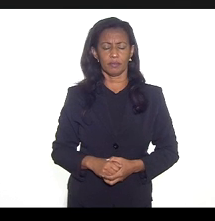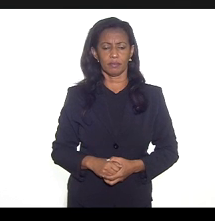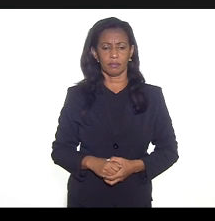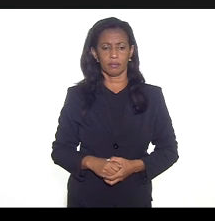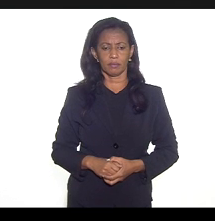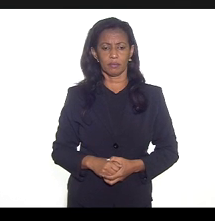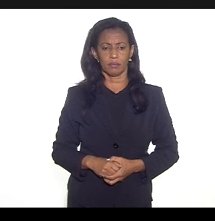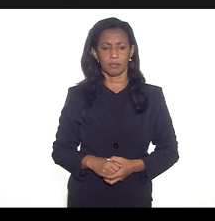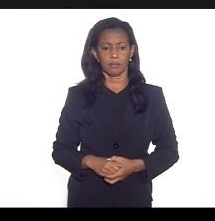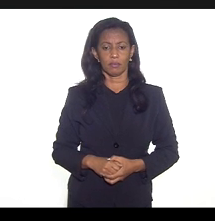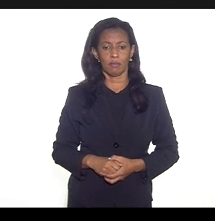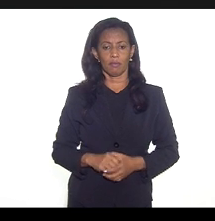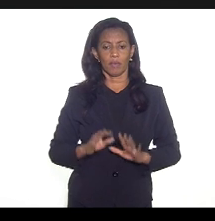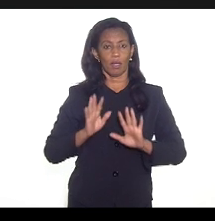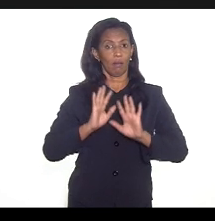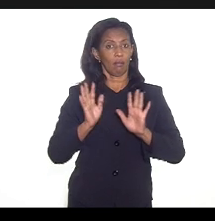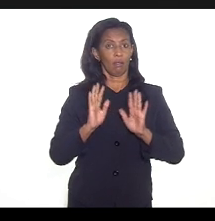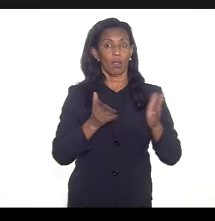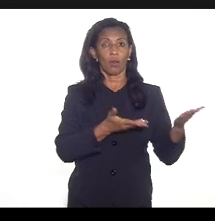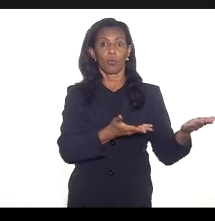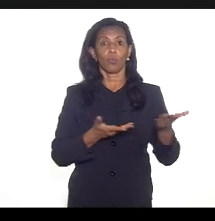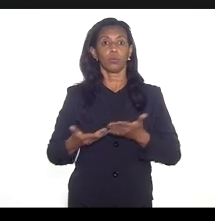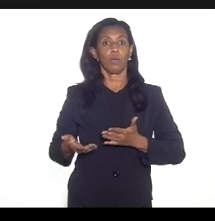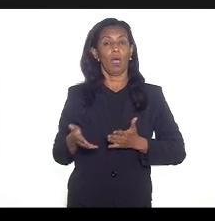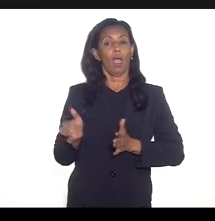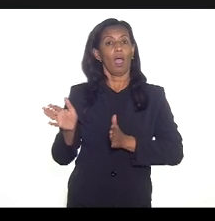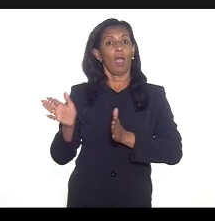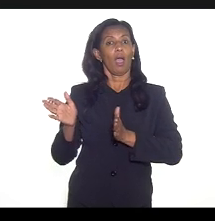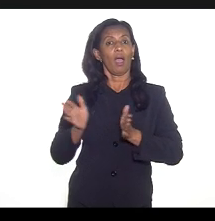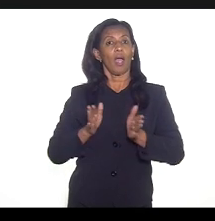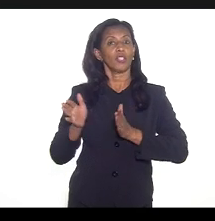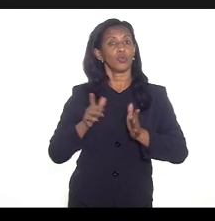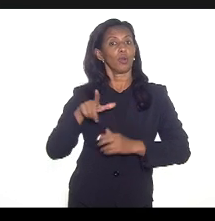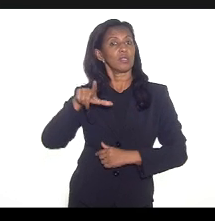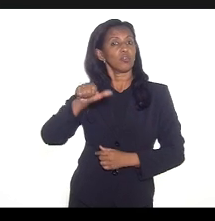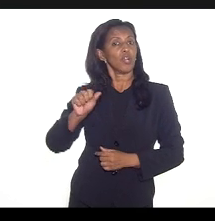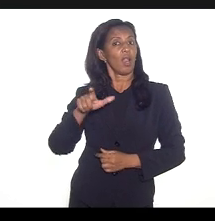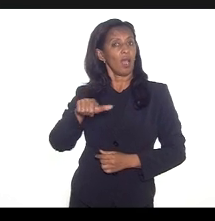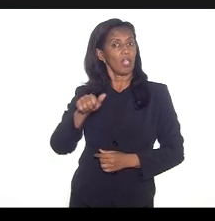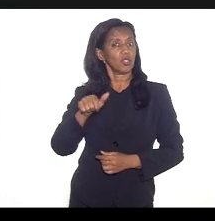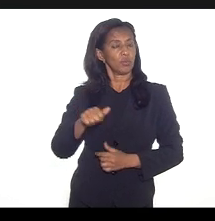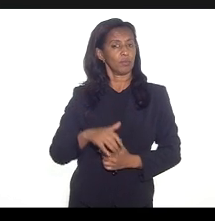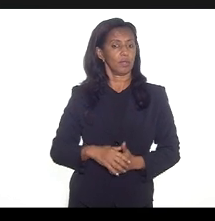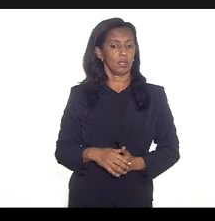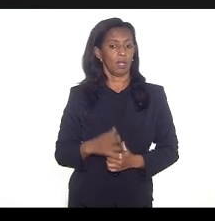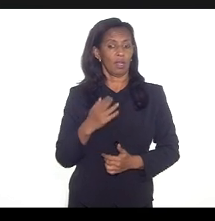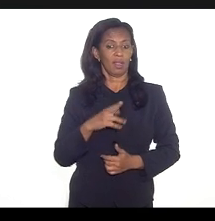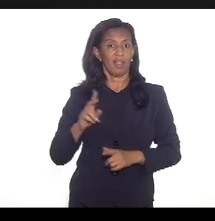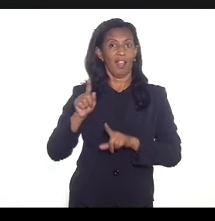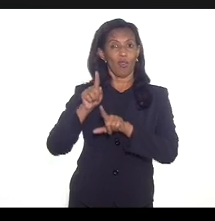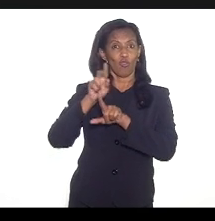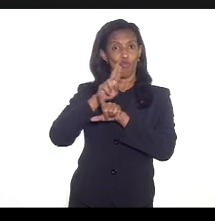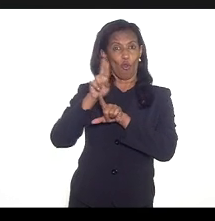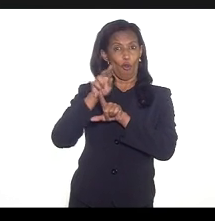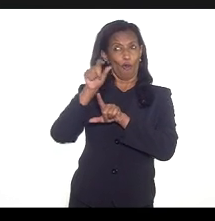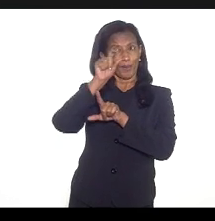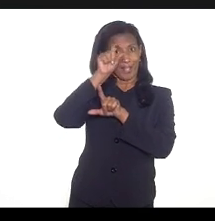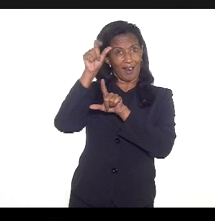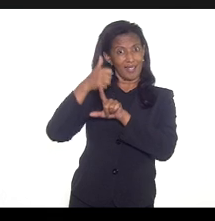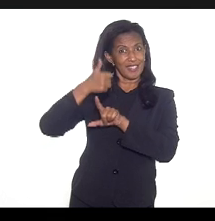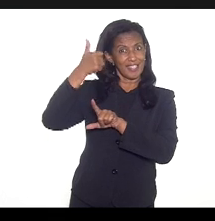Não, ela foi uma das convidadas representando a Articulação Brasileira de Lésbicas. Está lá em cima, deputada. Ela